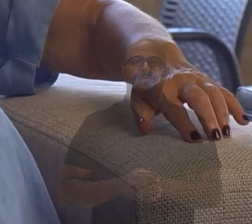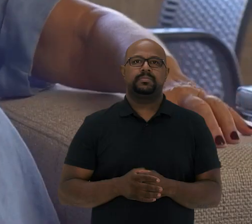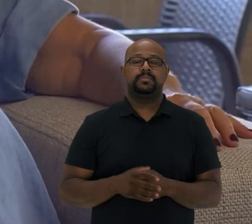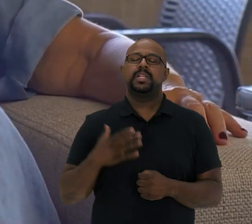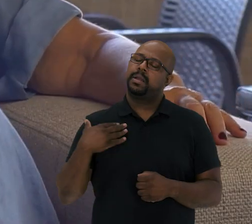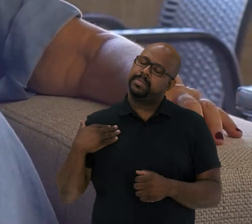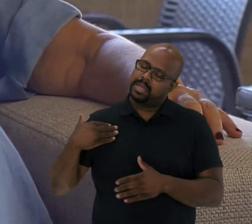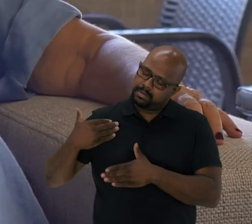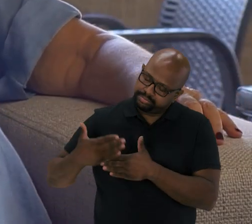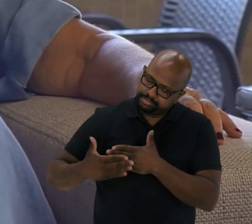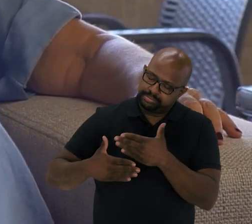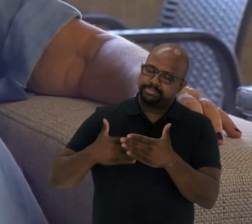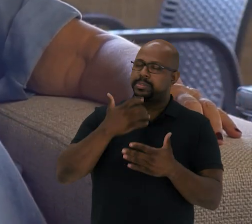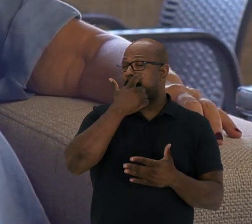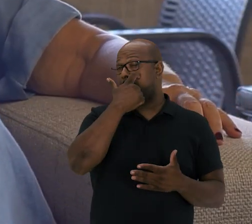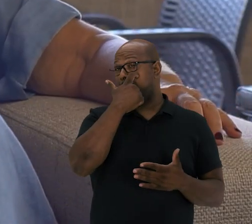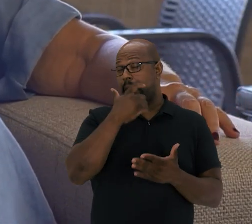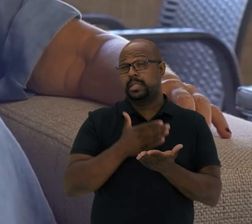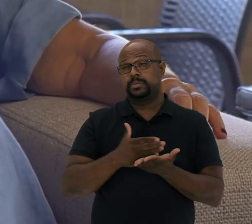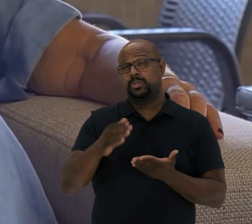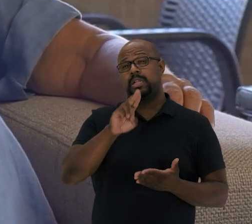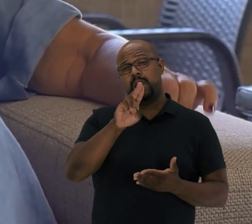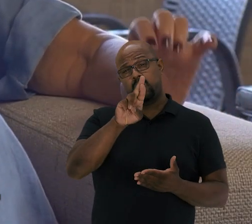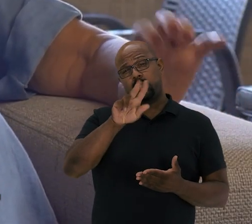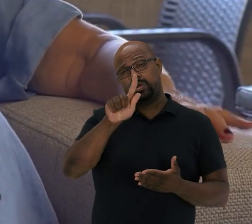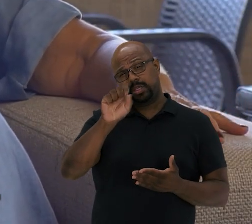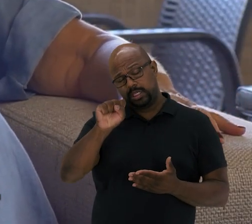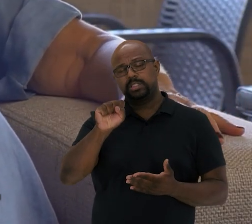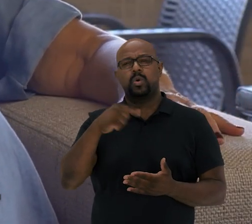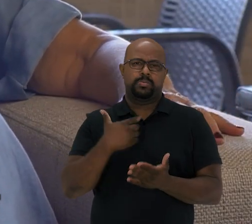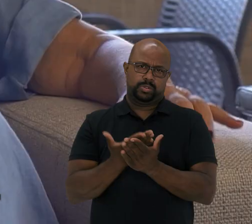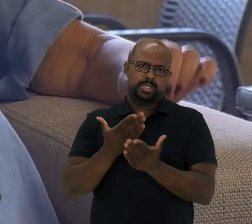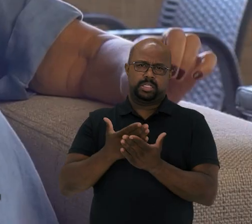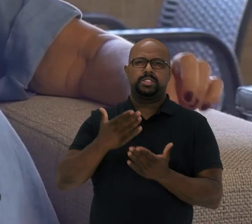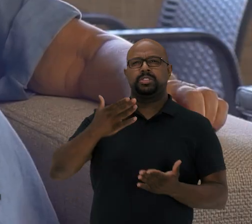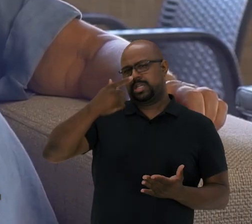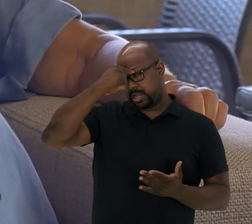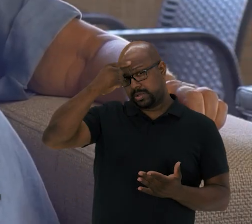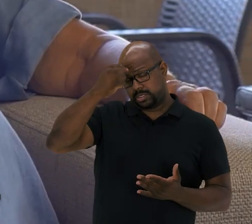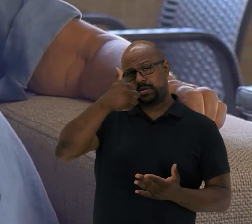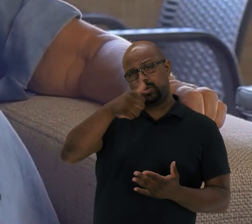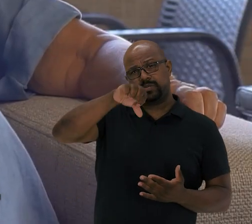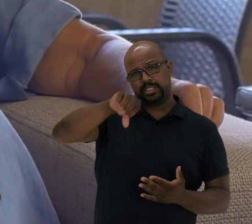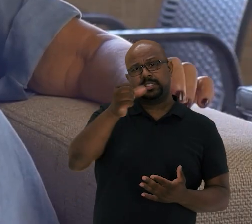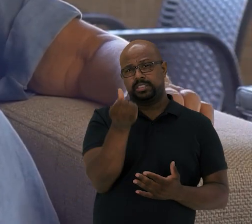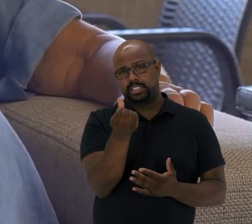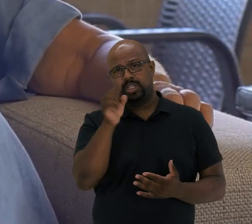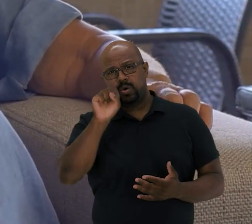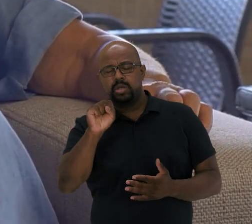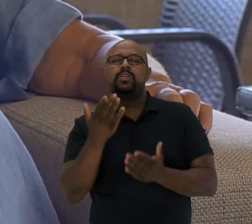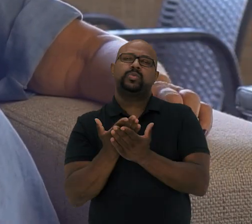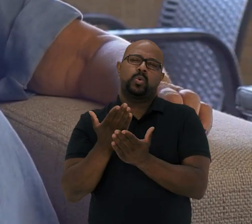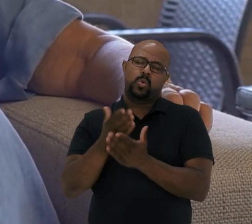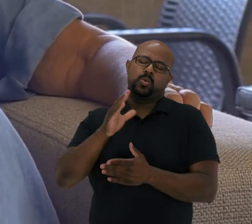A minha trajetória iniciou na URGS como estudante de graduação em 1968. Eu fiz o curso de